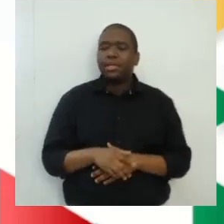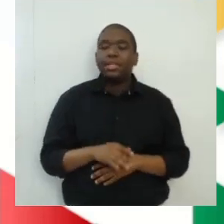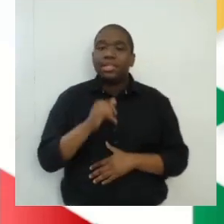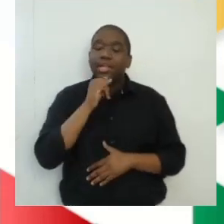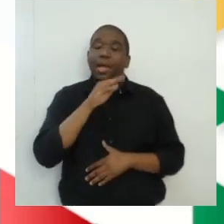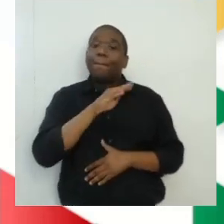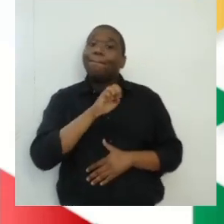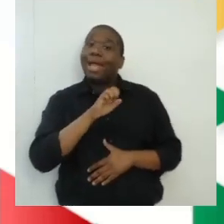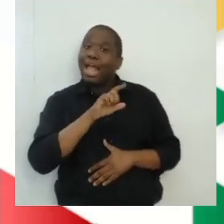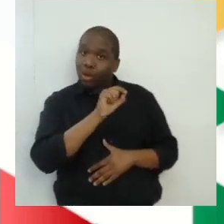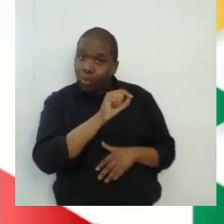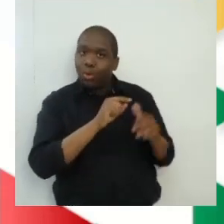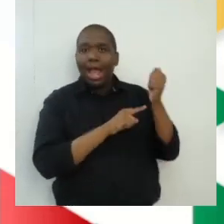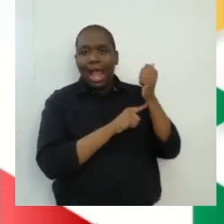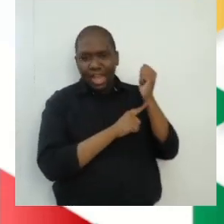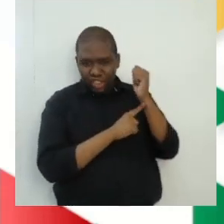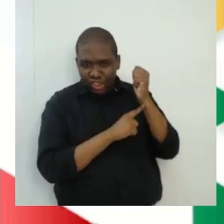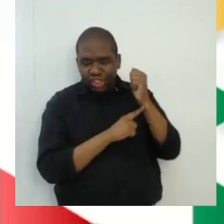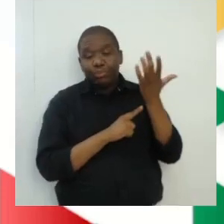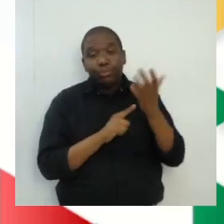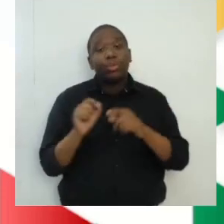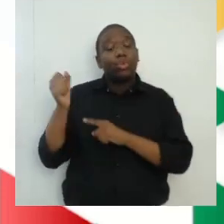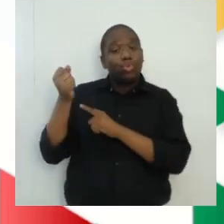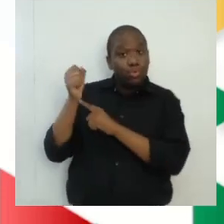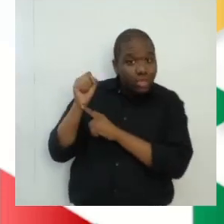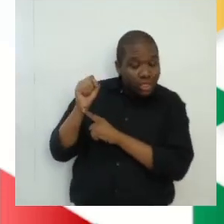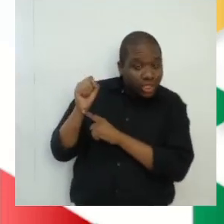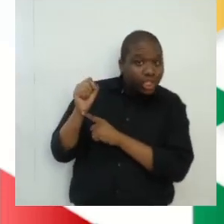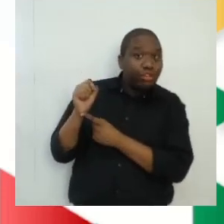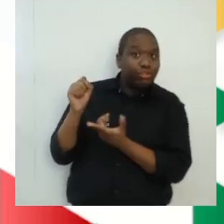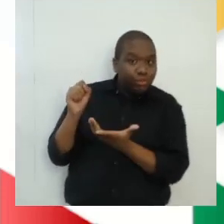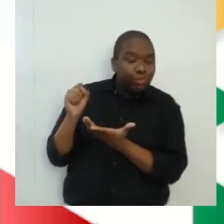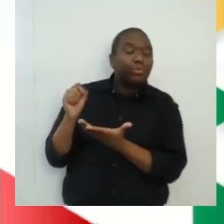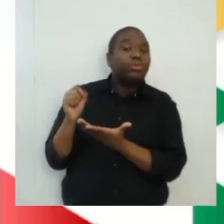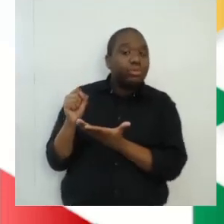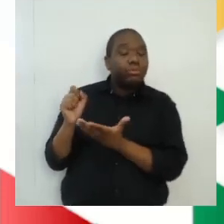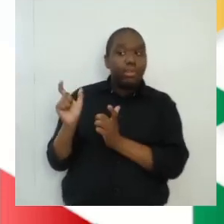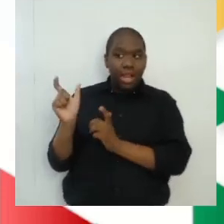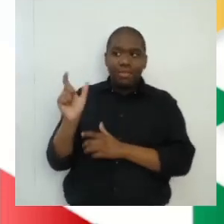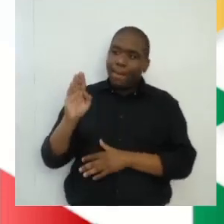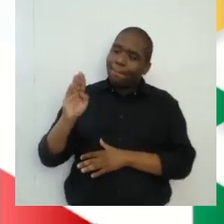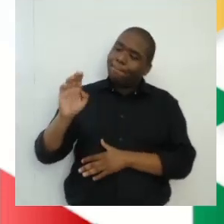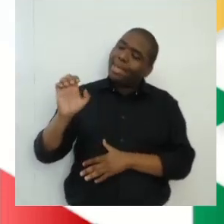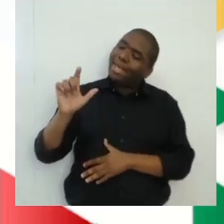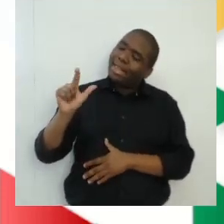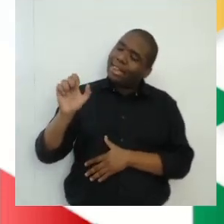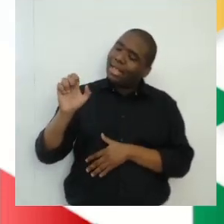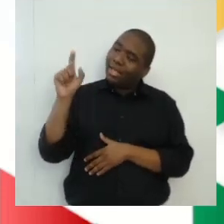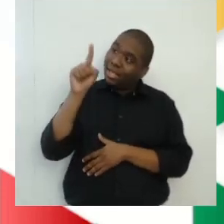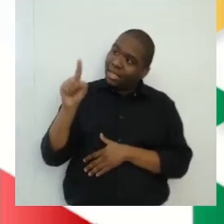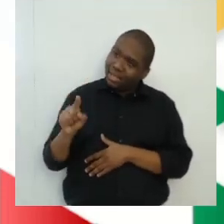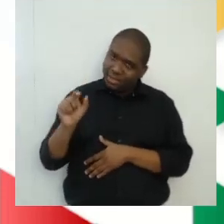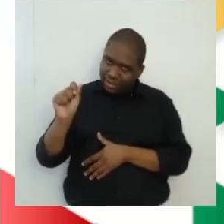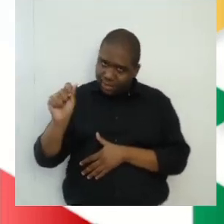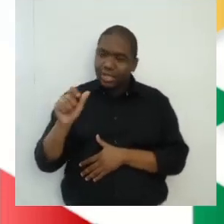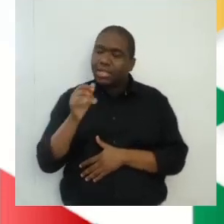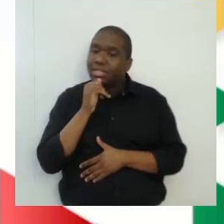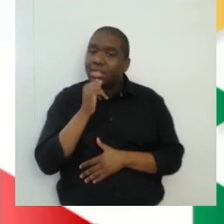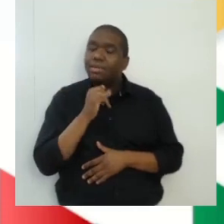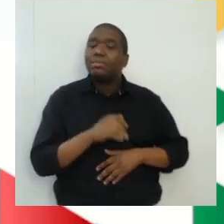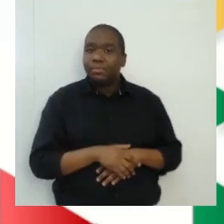que é o adjetivo, o seu substantivo derivado dele, beleza, também escrito com Z. Grande